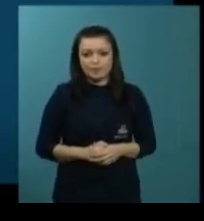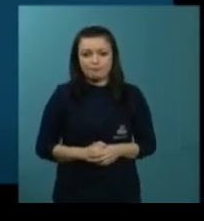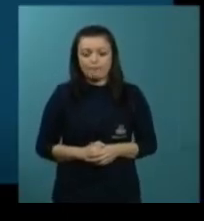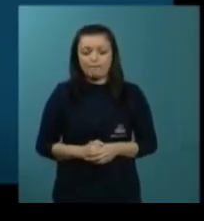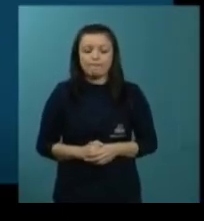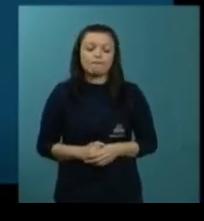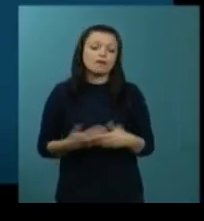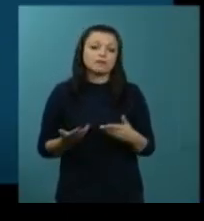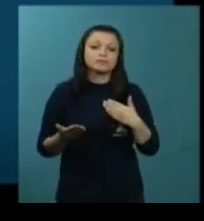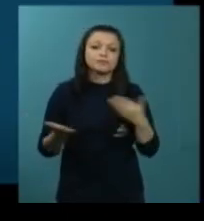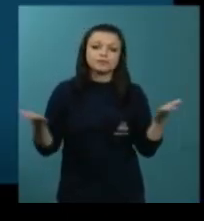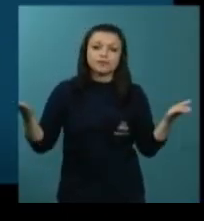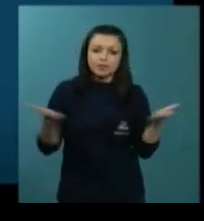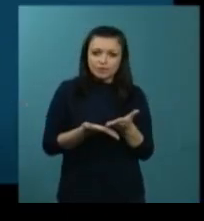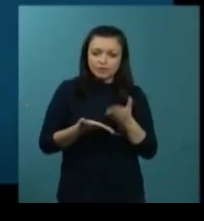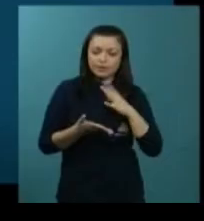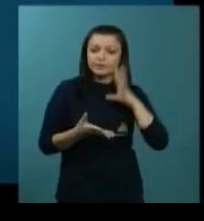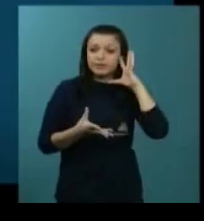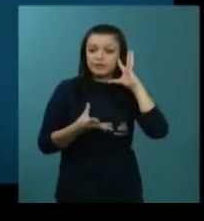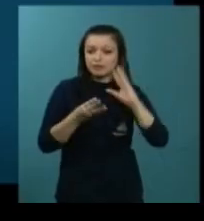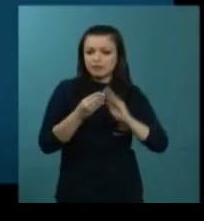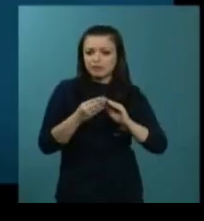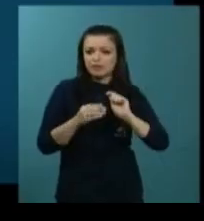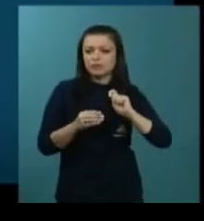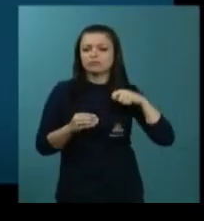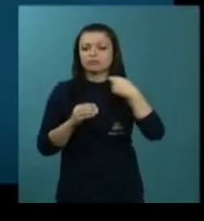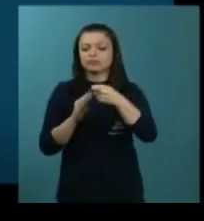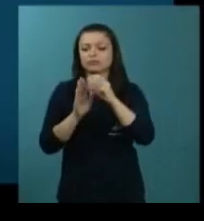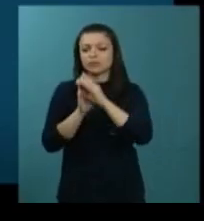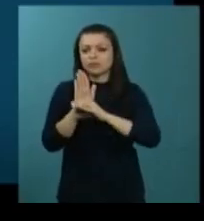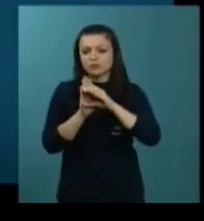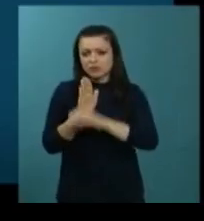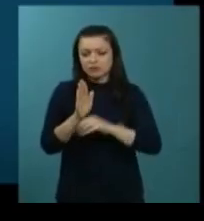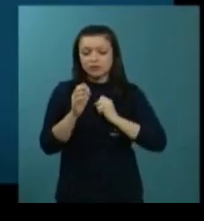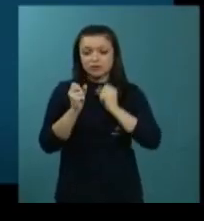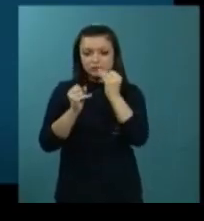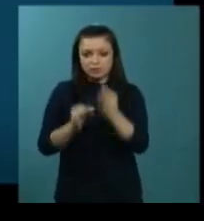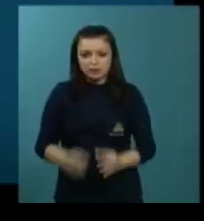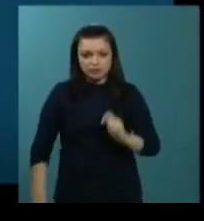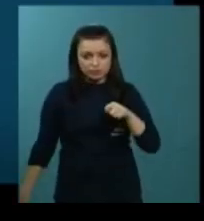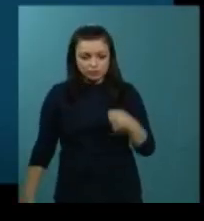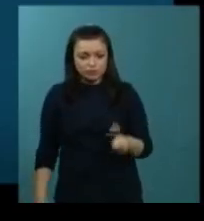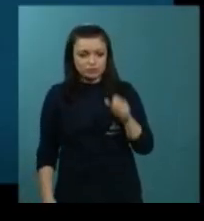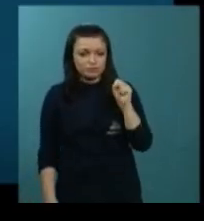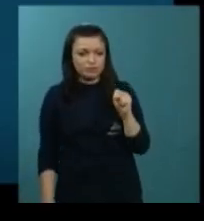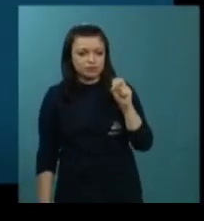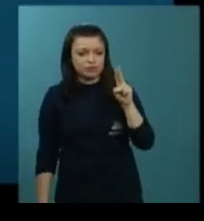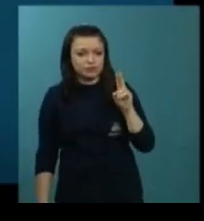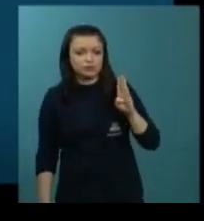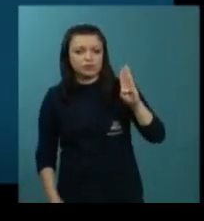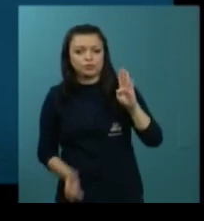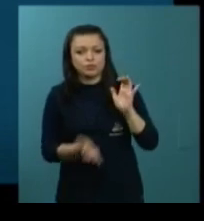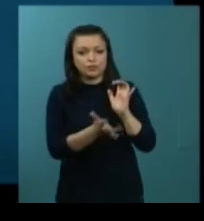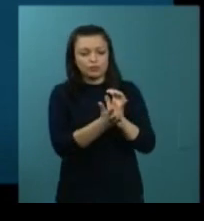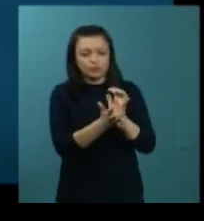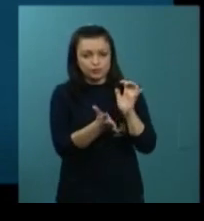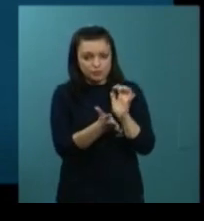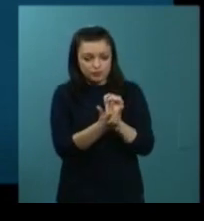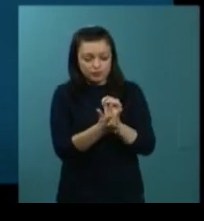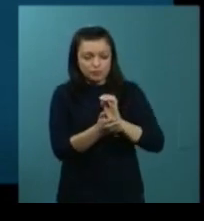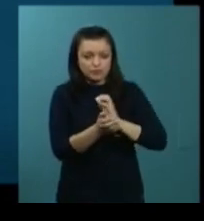Vamos agora definir um subconjunto a